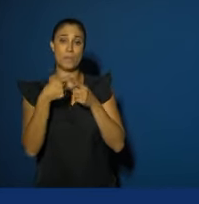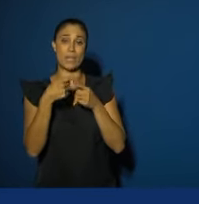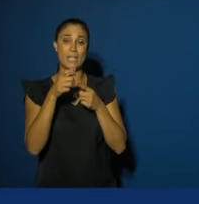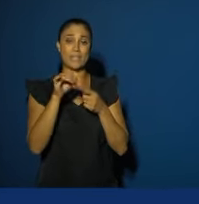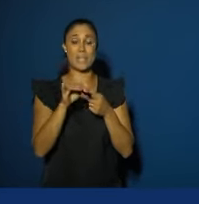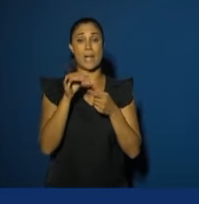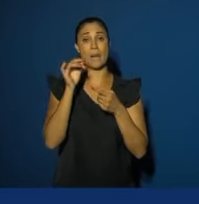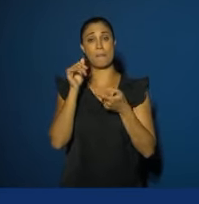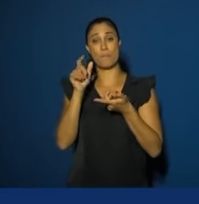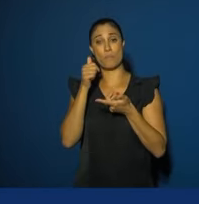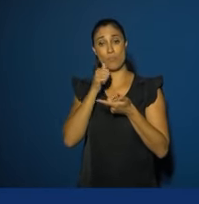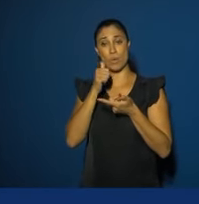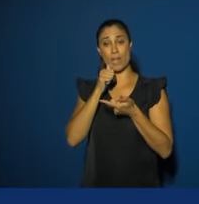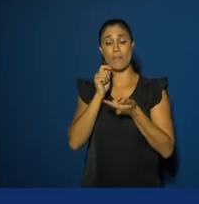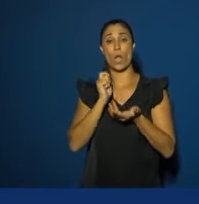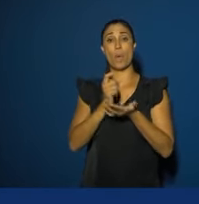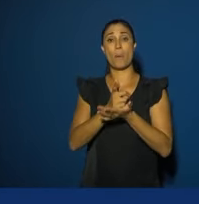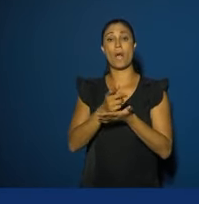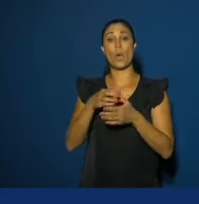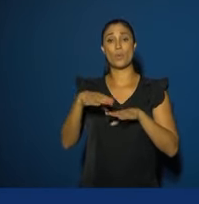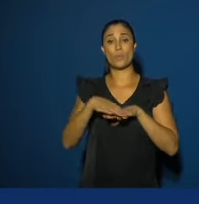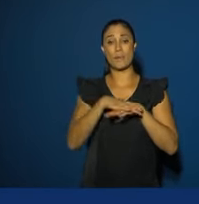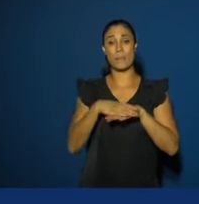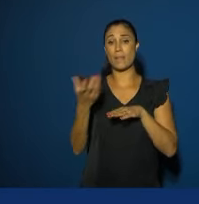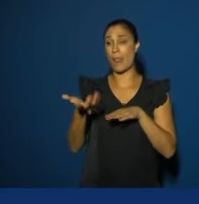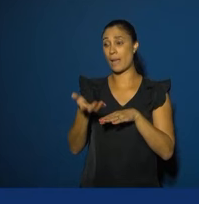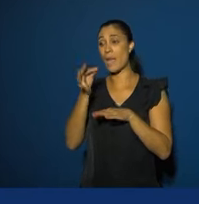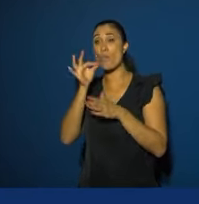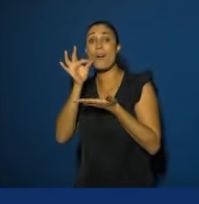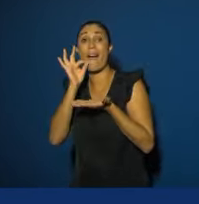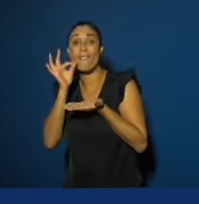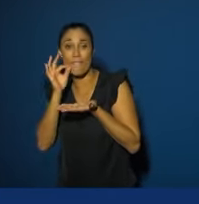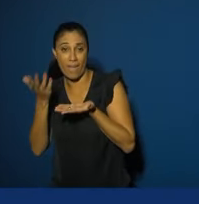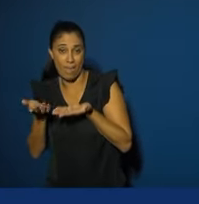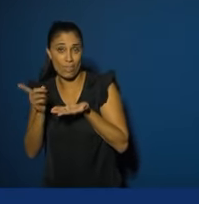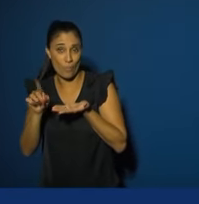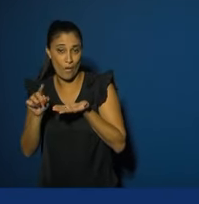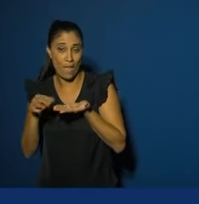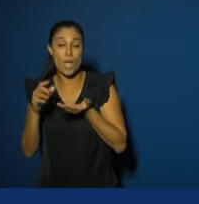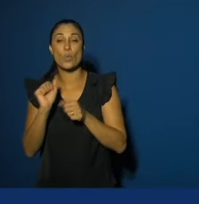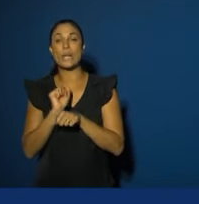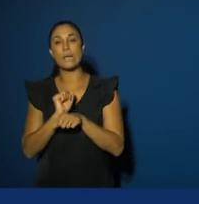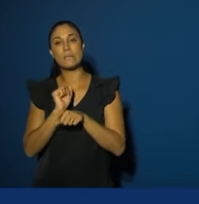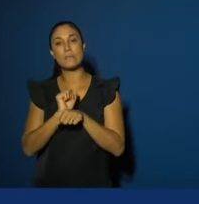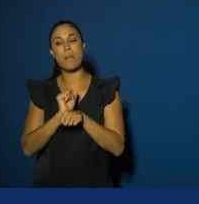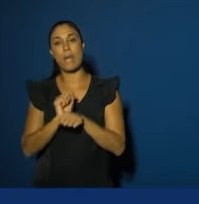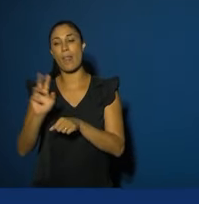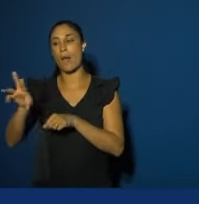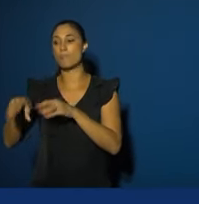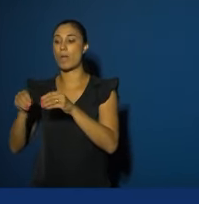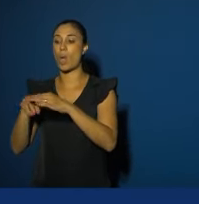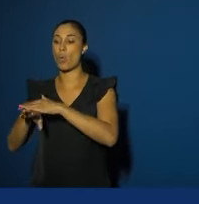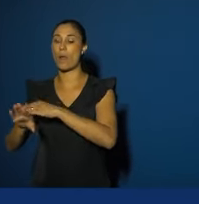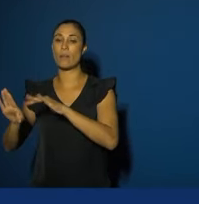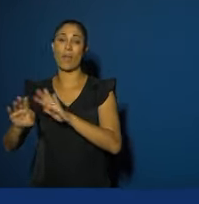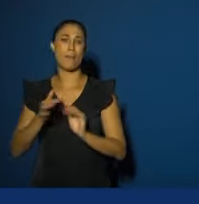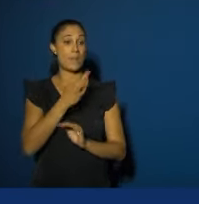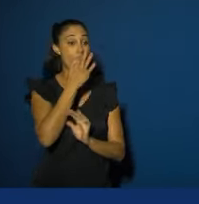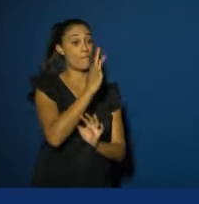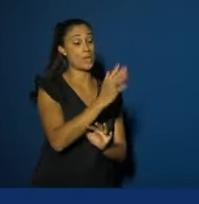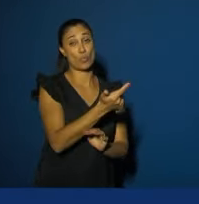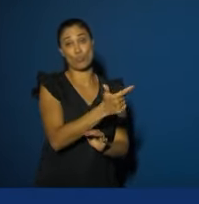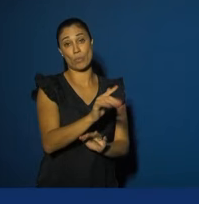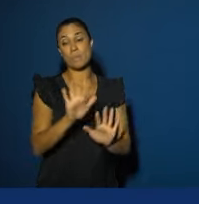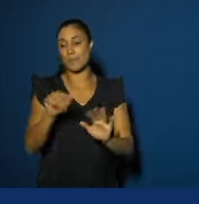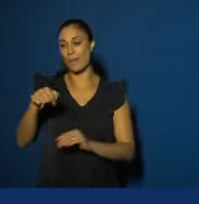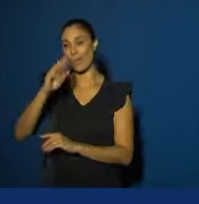vai comprar um sapato custa R 5.000 ela quer o café na loja enquanto ela tá esperando o embrulho do pacote Ah mas na França a gente não tem isso mas no